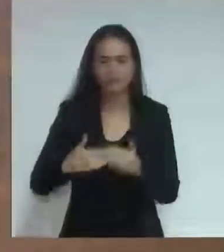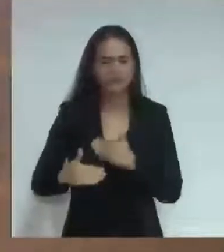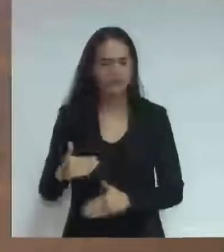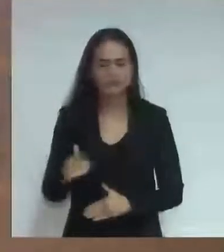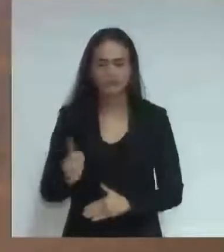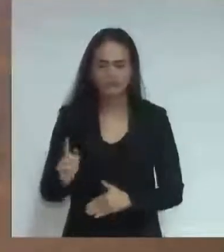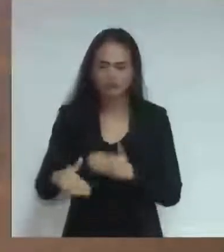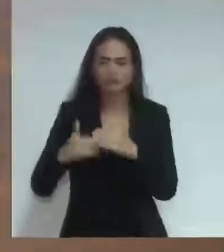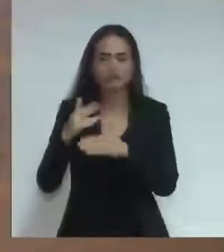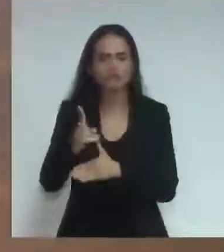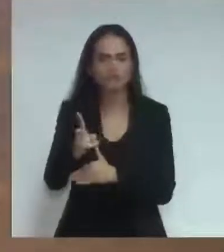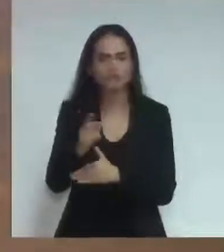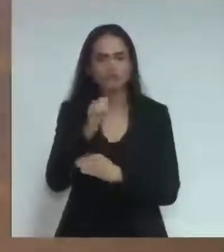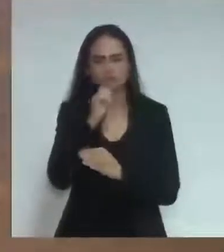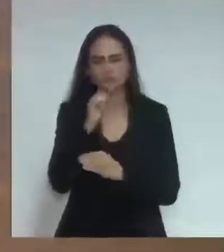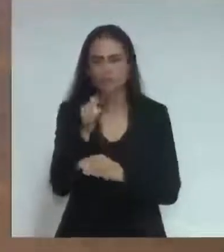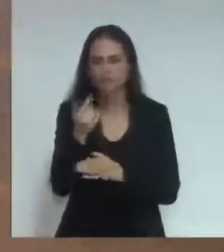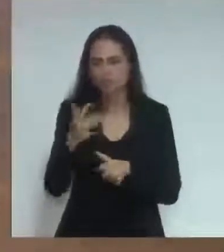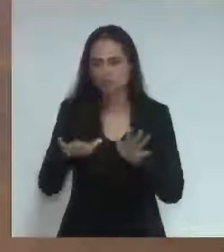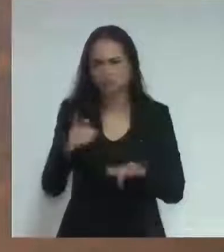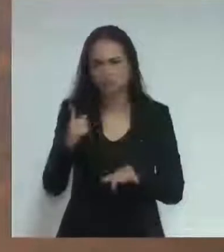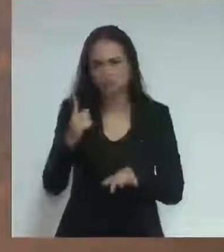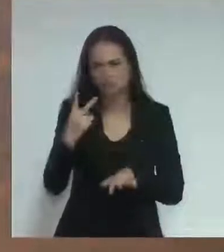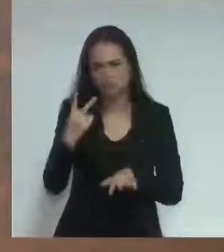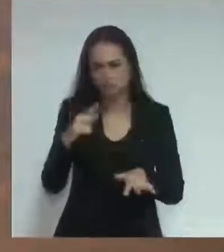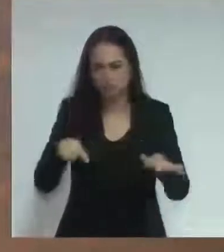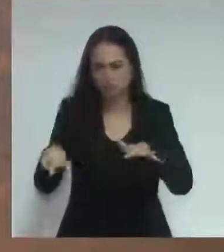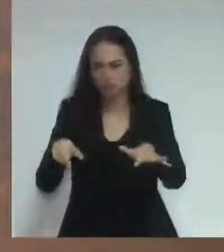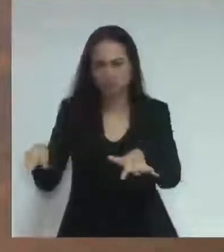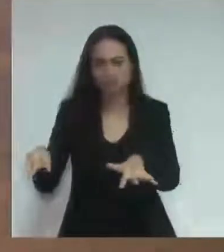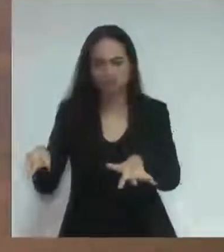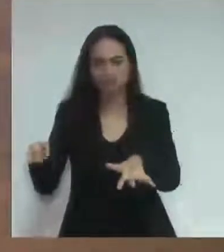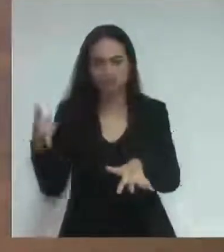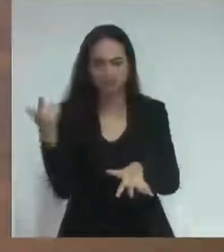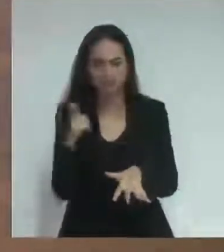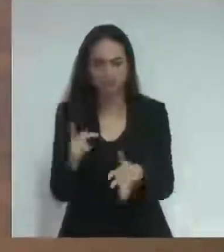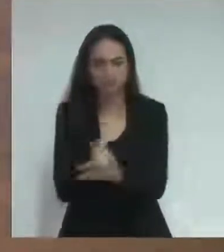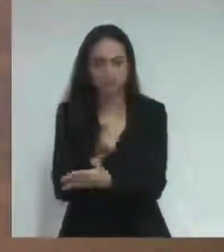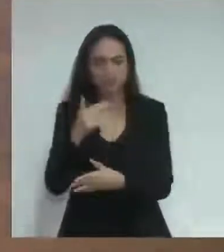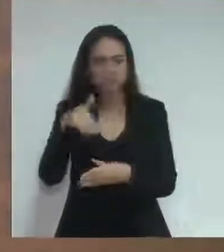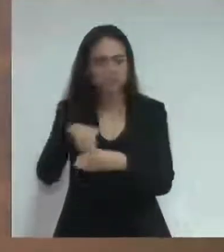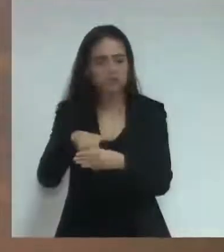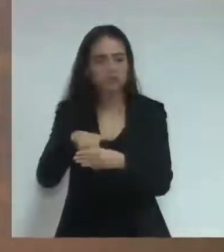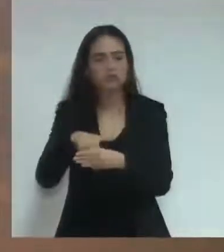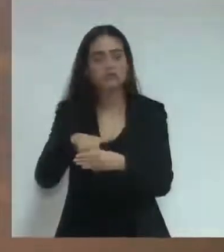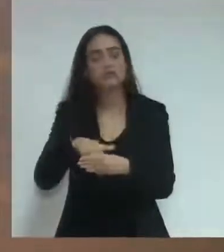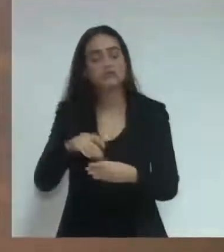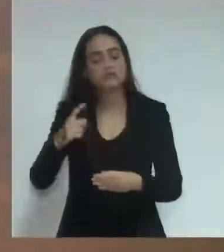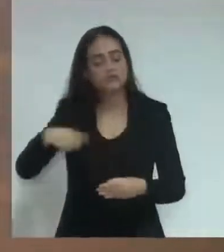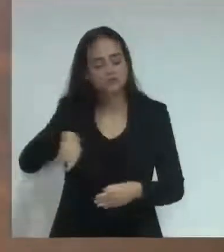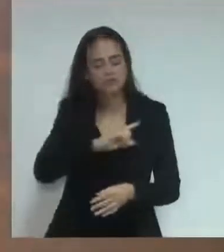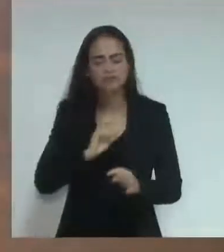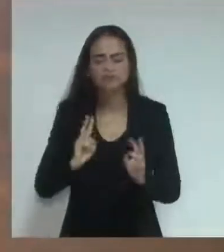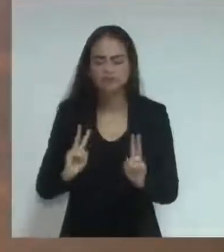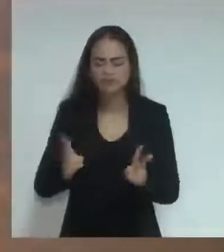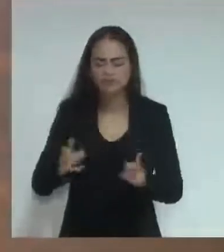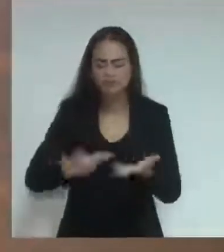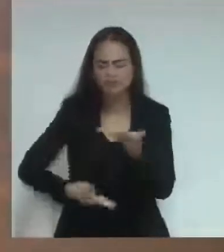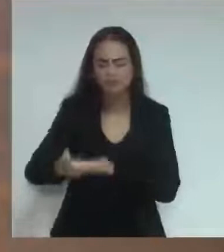de duas semanas, mas eu acho que a gente tem que se respeitar, né? Eu acho que tem que ter um grau